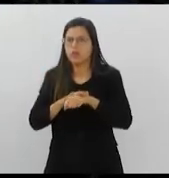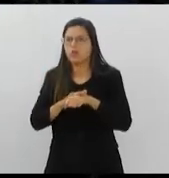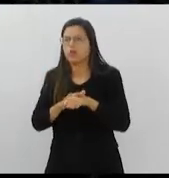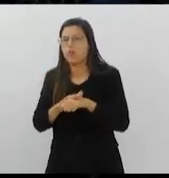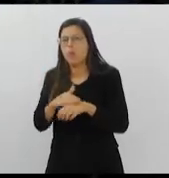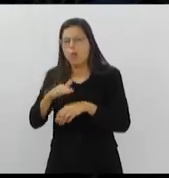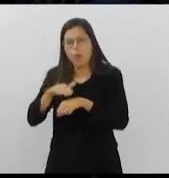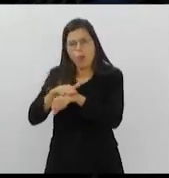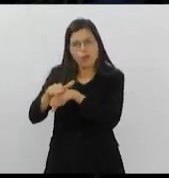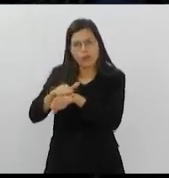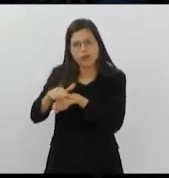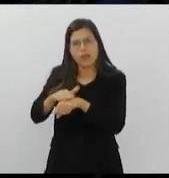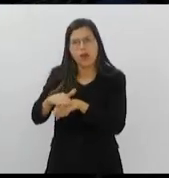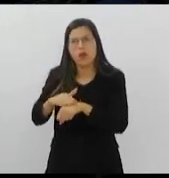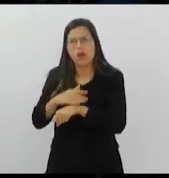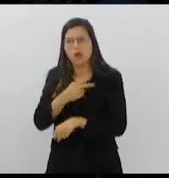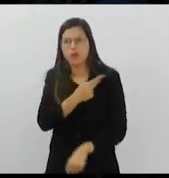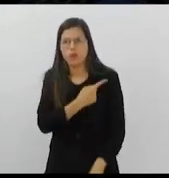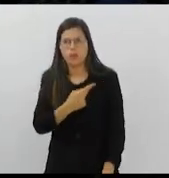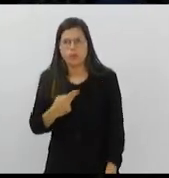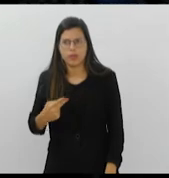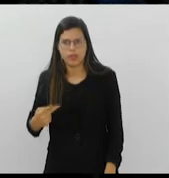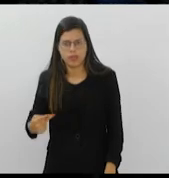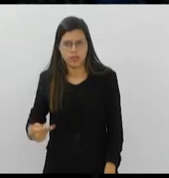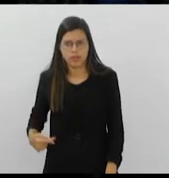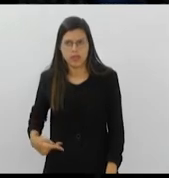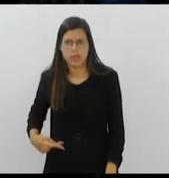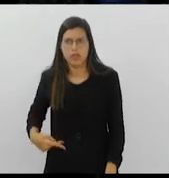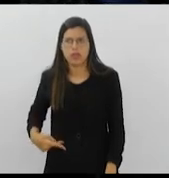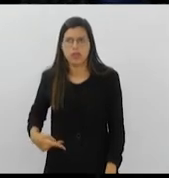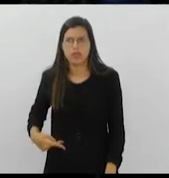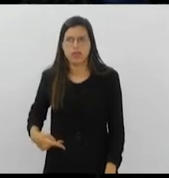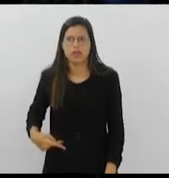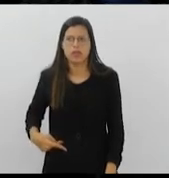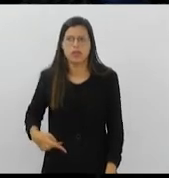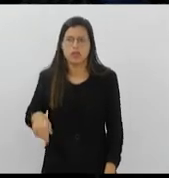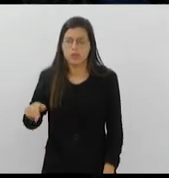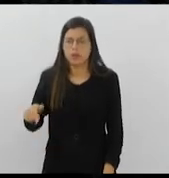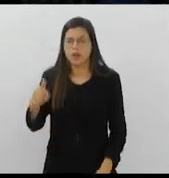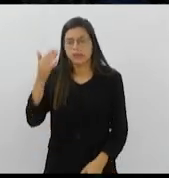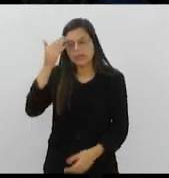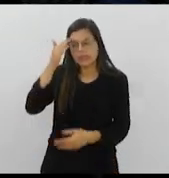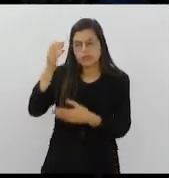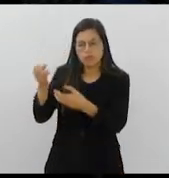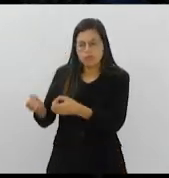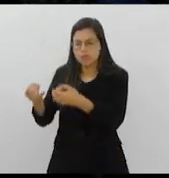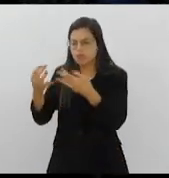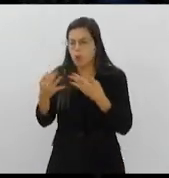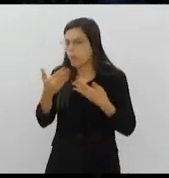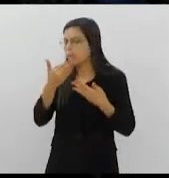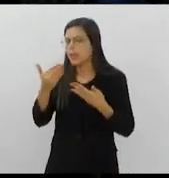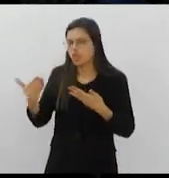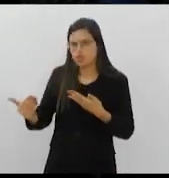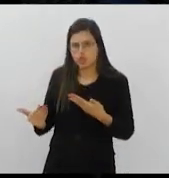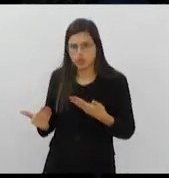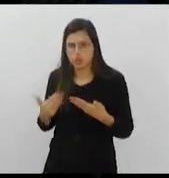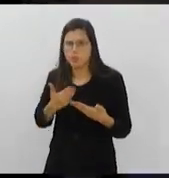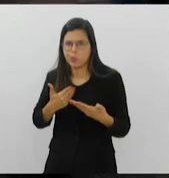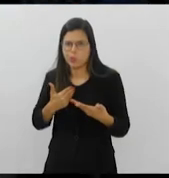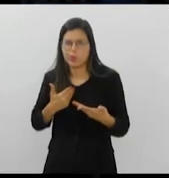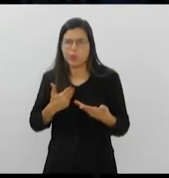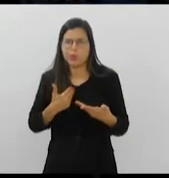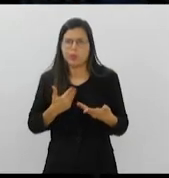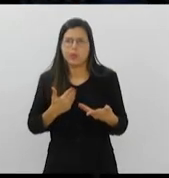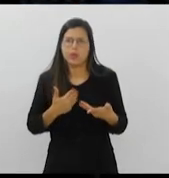para que ele possa, então, ouvir esse clamor de vocês e construir uma agenda com a Procuradoria-Geral